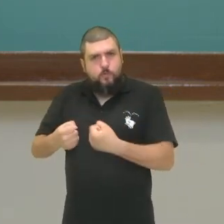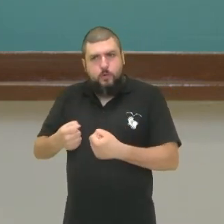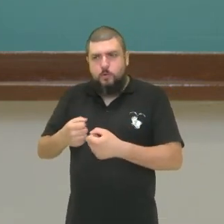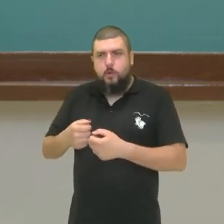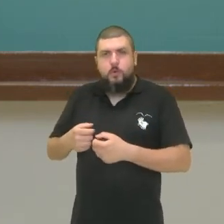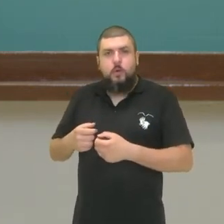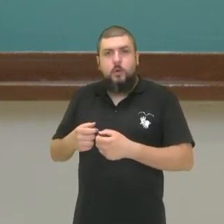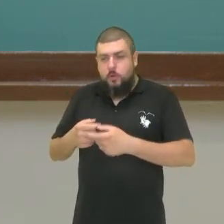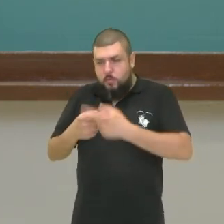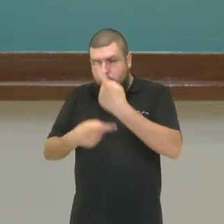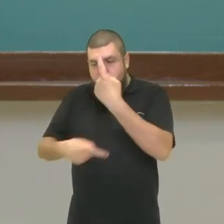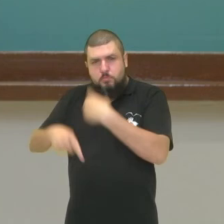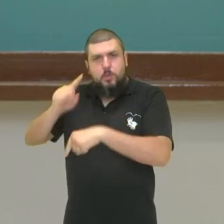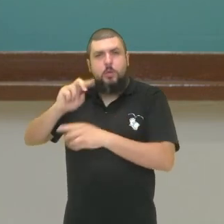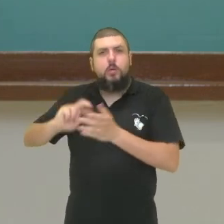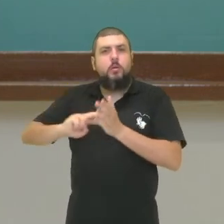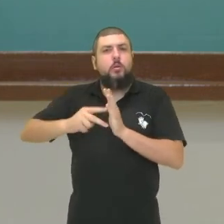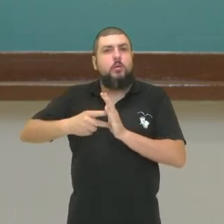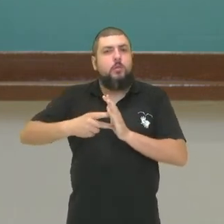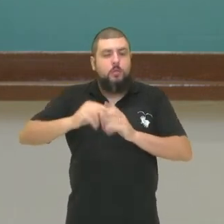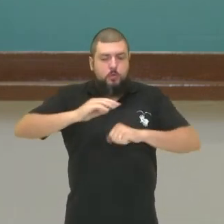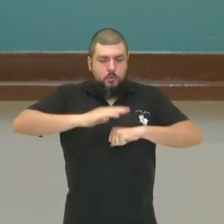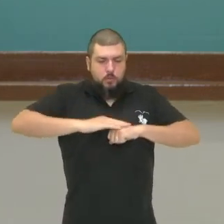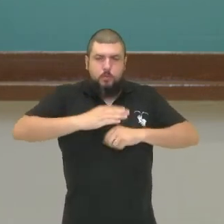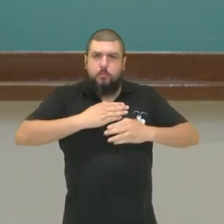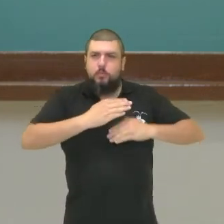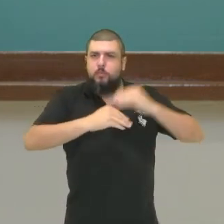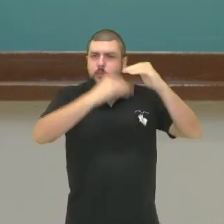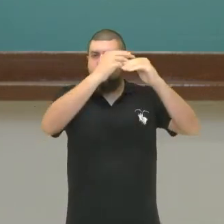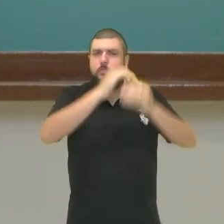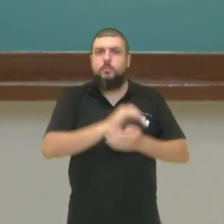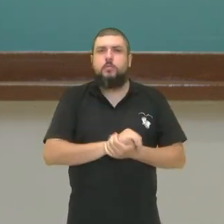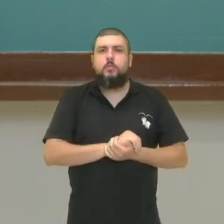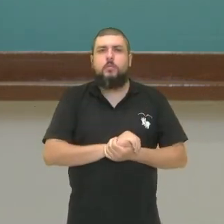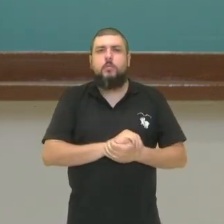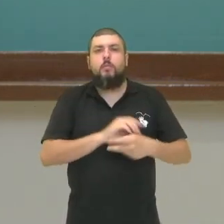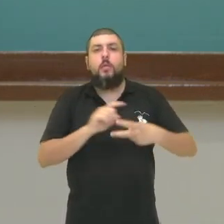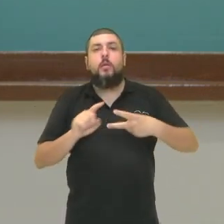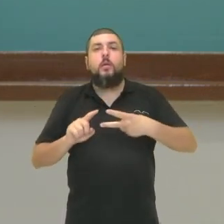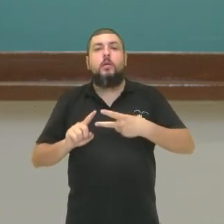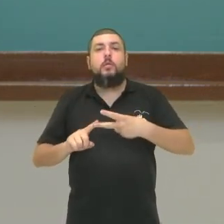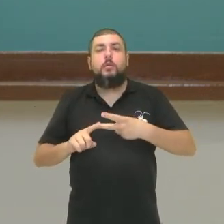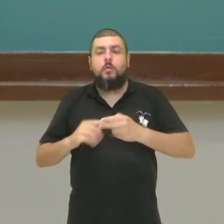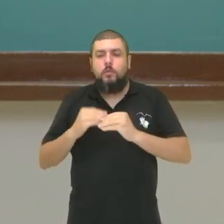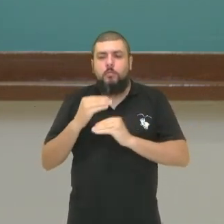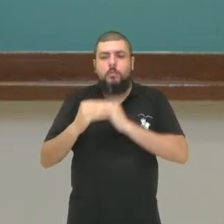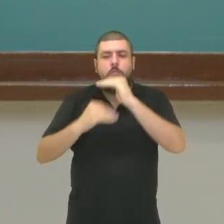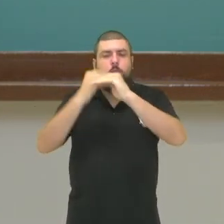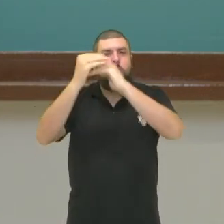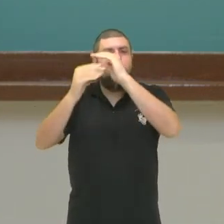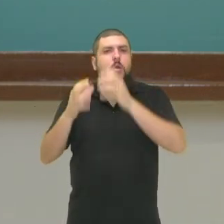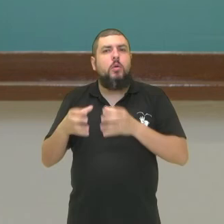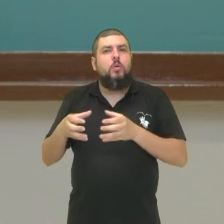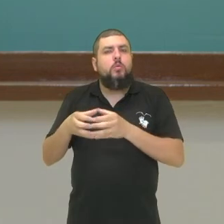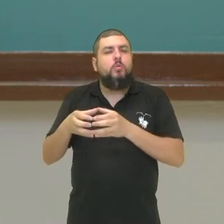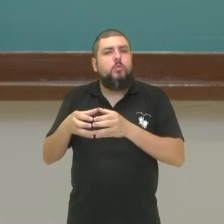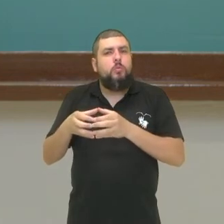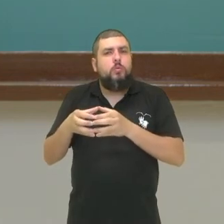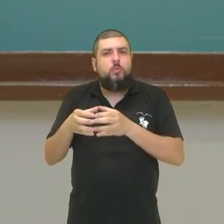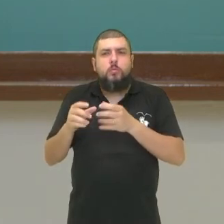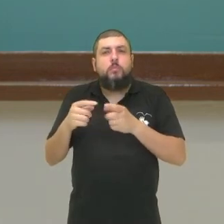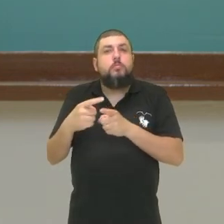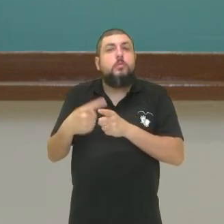pessoalmente. O desenvolvimento em grupo, porque eu preciso interagir com o grupo e levar uma solução